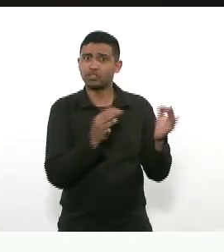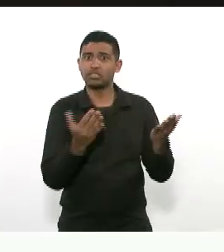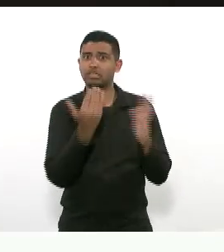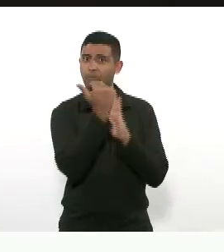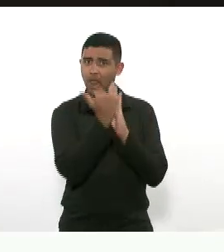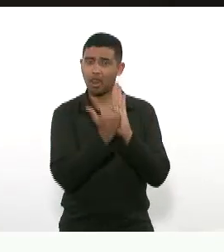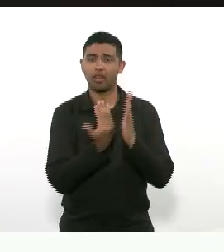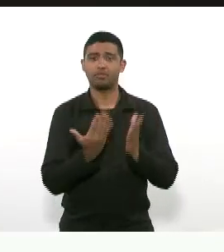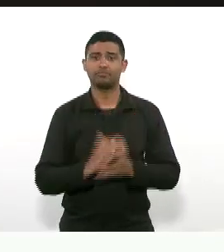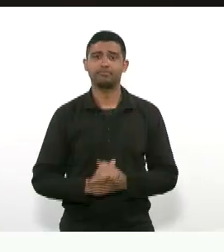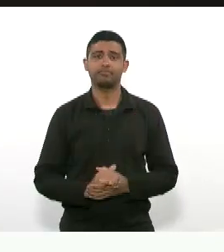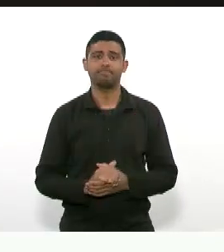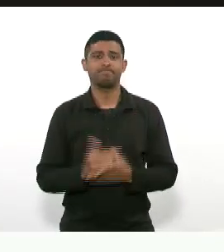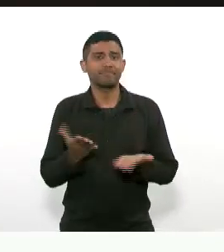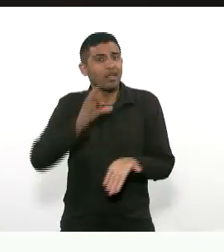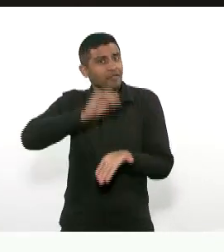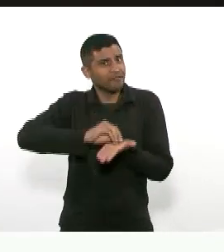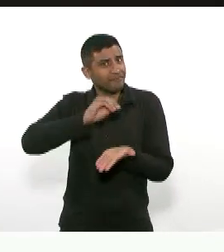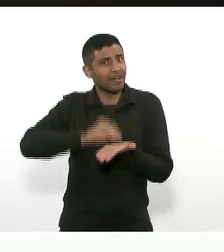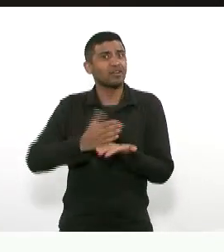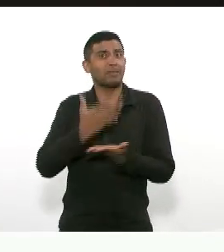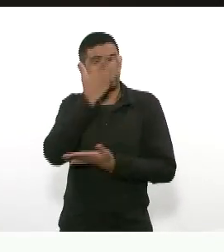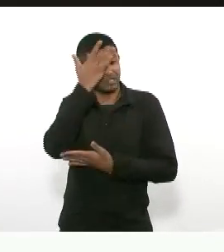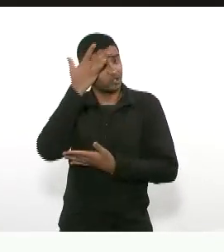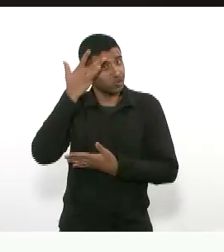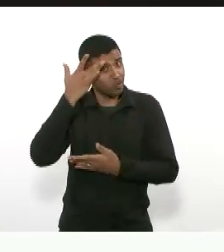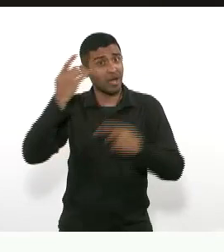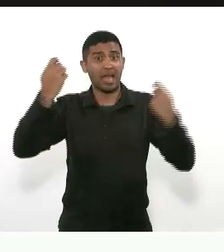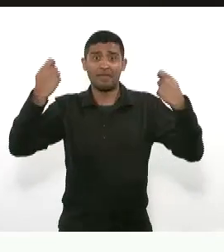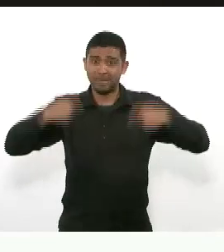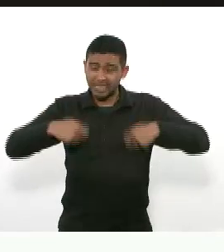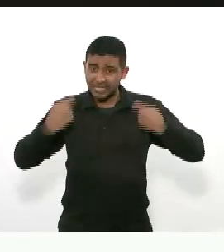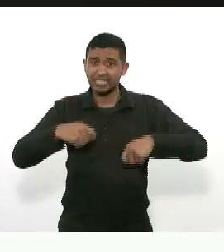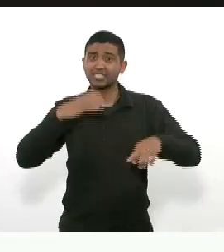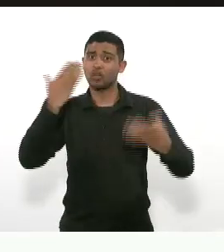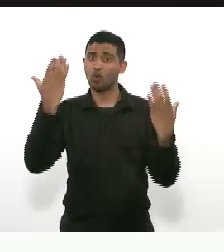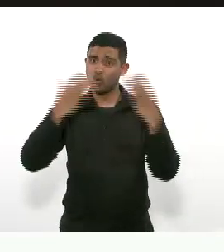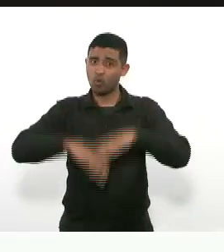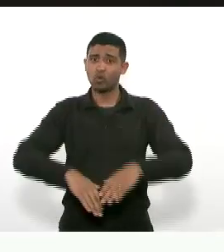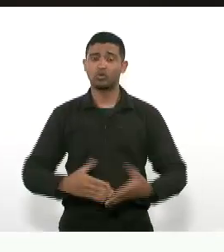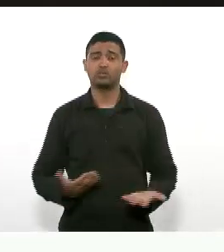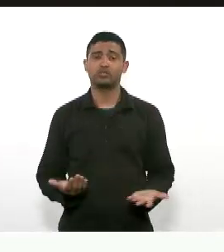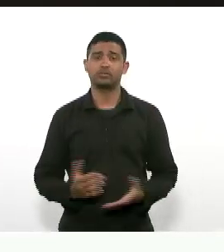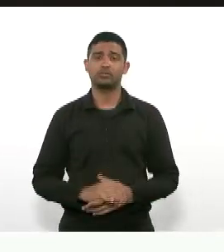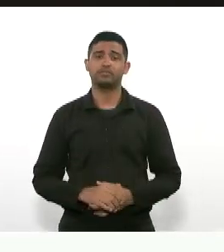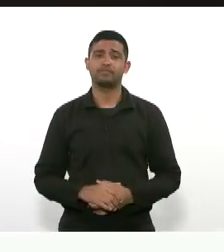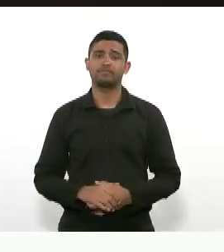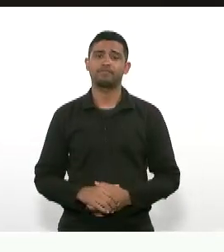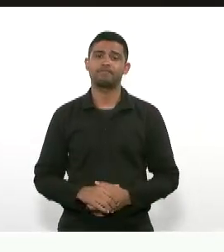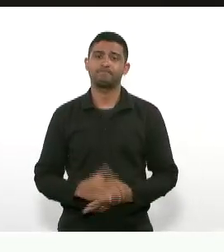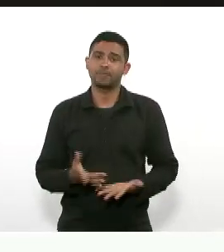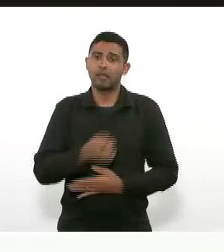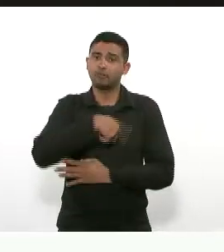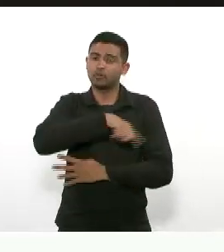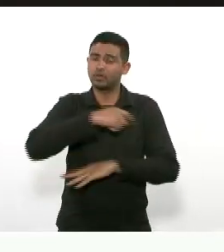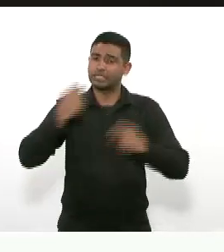Então, falta gente, falta concurso. Então, a gente